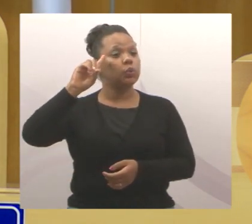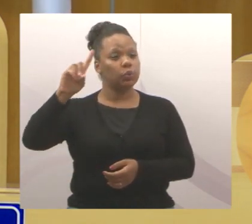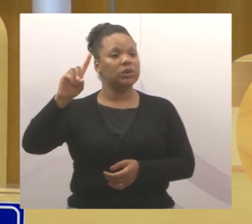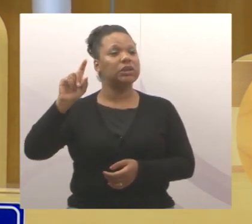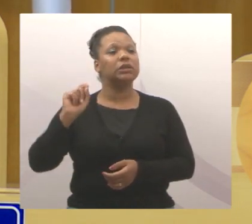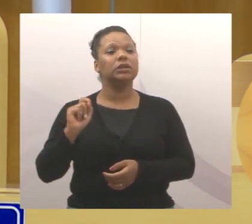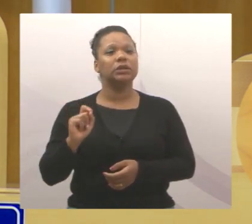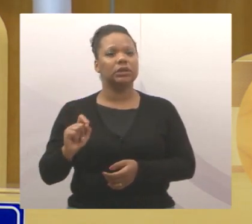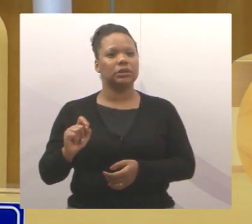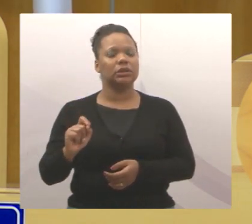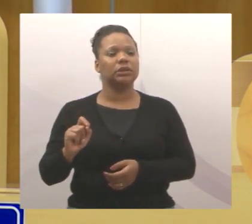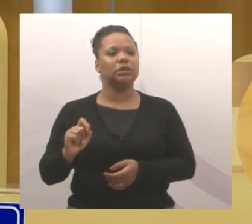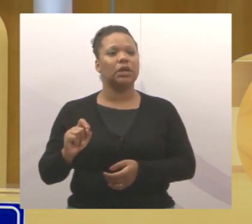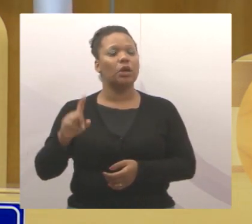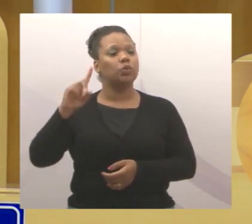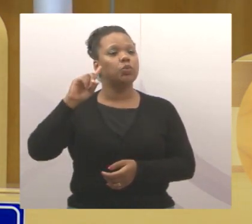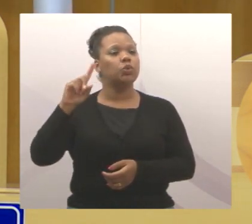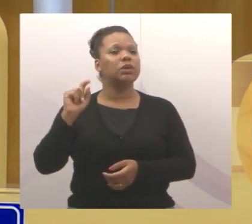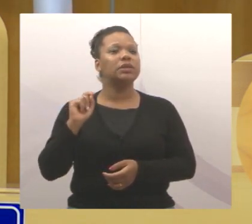que